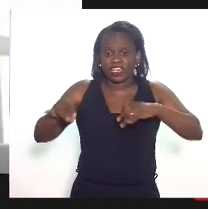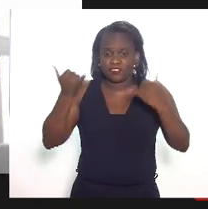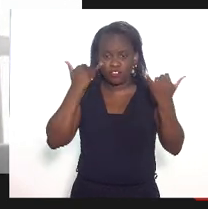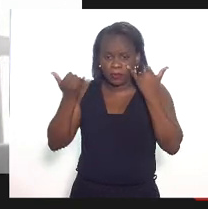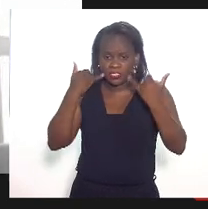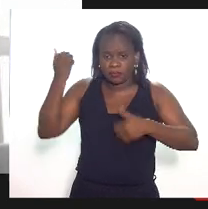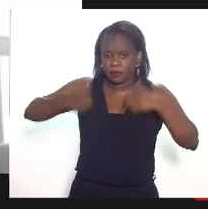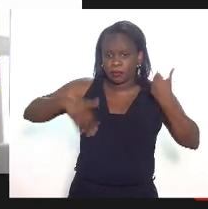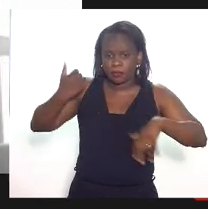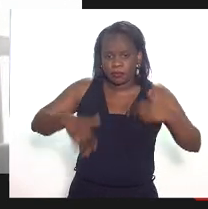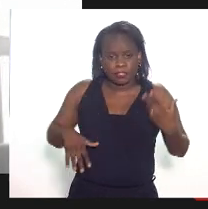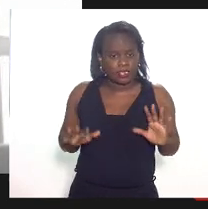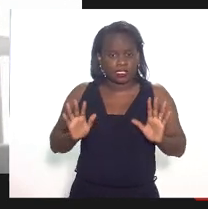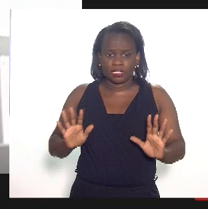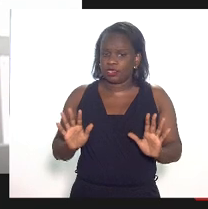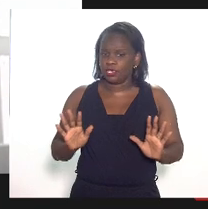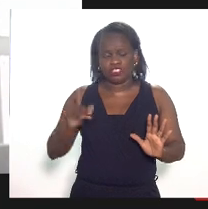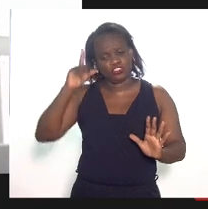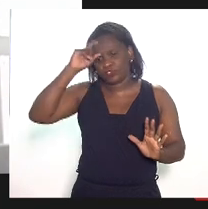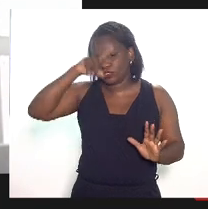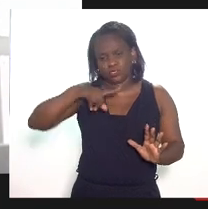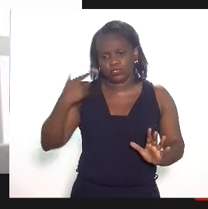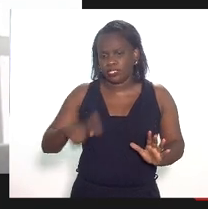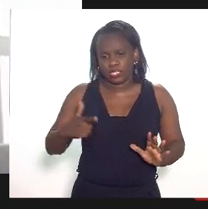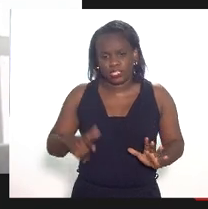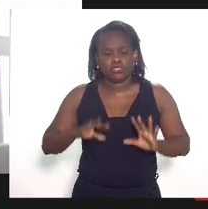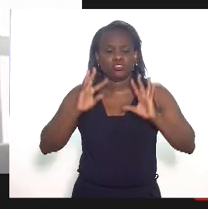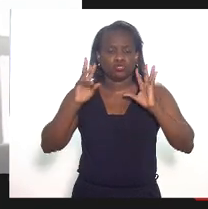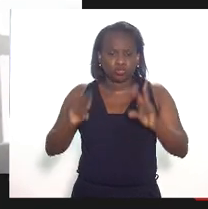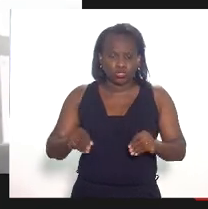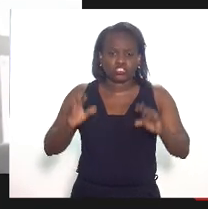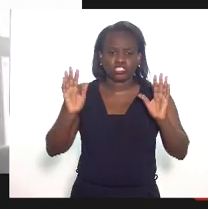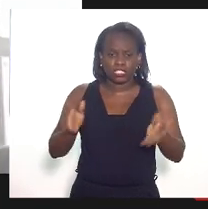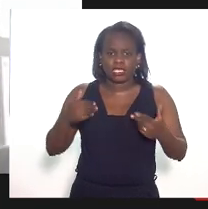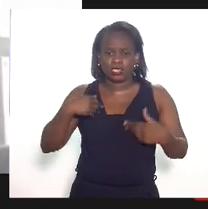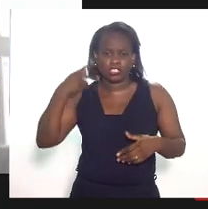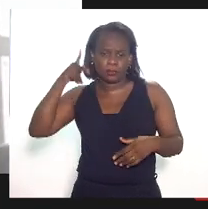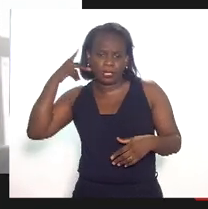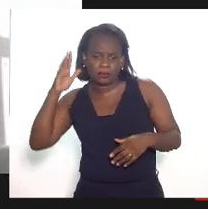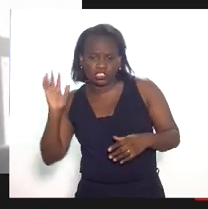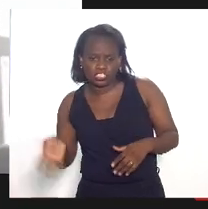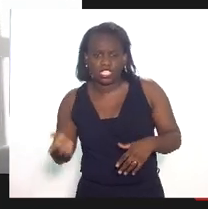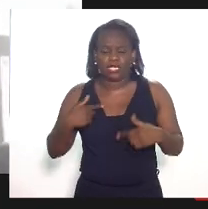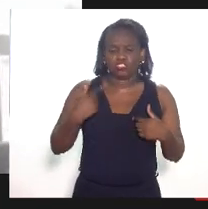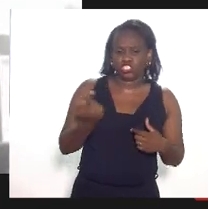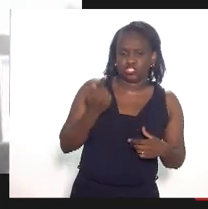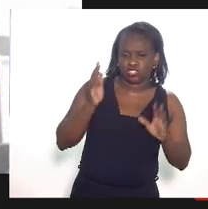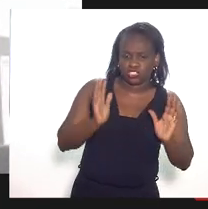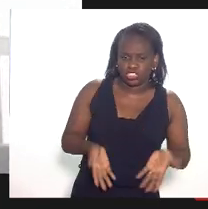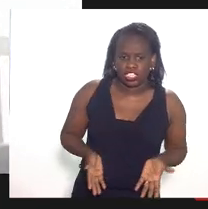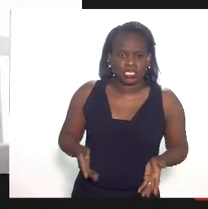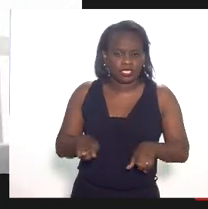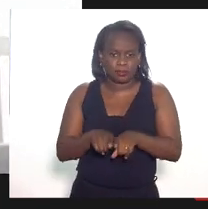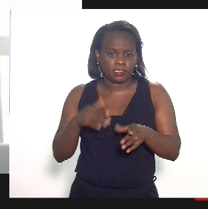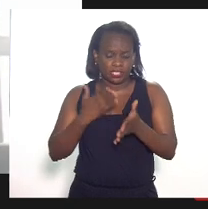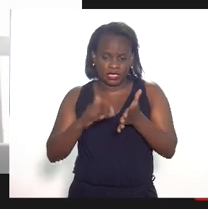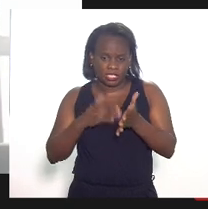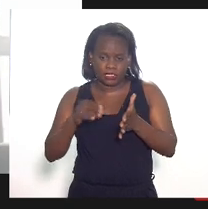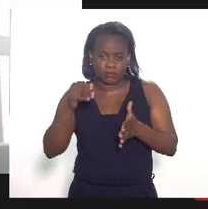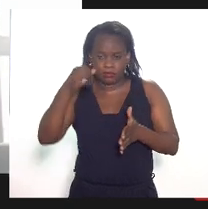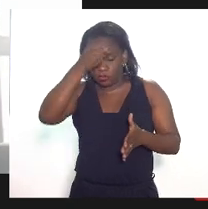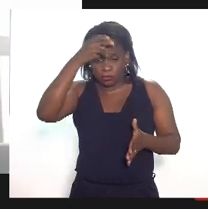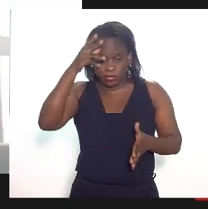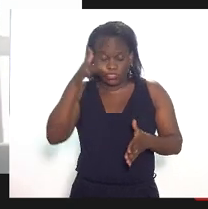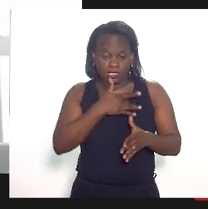foram dadas aqui, isso não tem a menor dificuldade. Todos nós, eu já fui parlamentar, já fui gestora também de Secretaria Municipal de